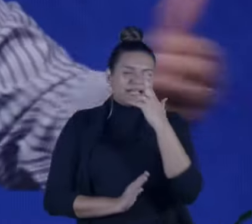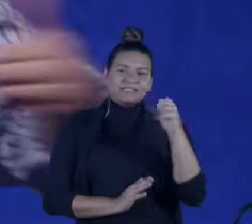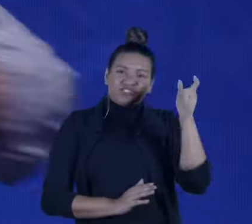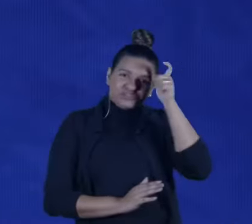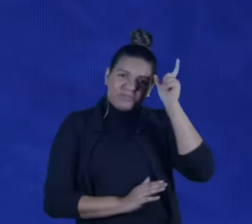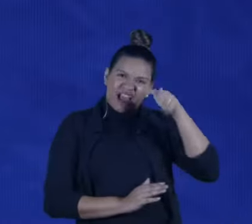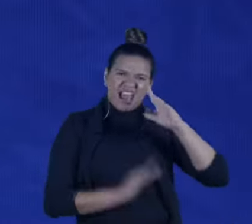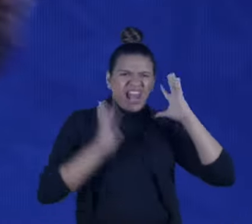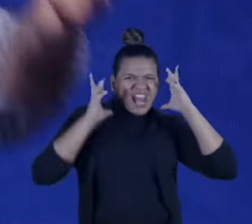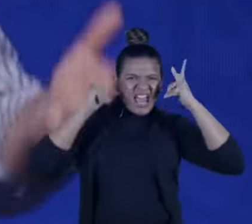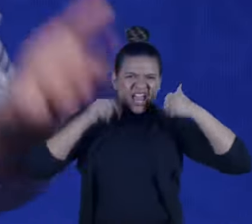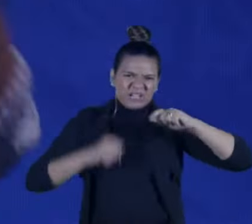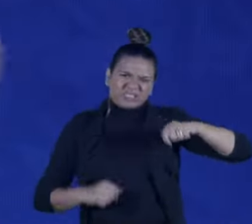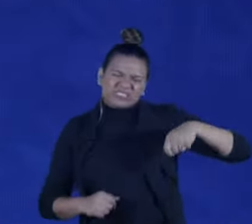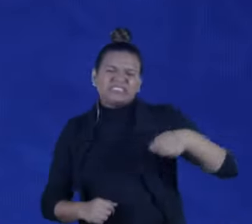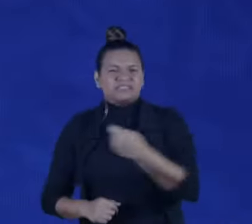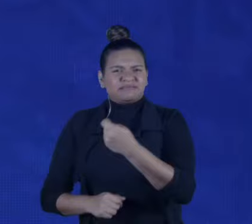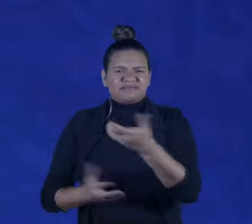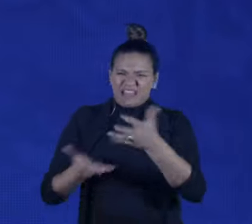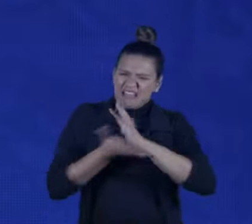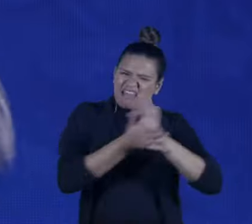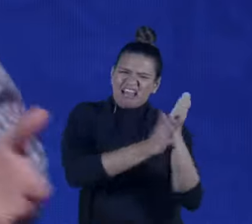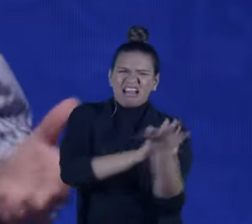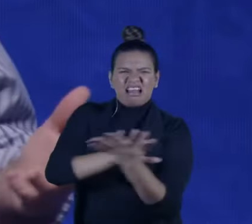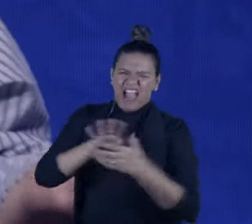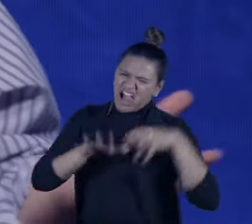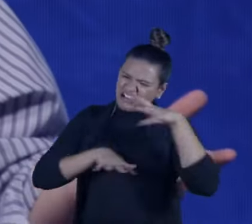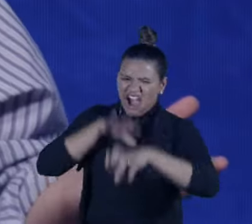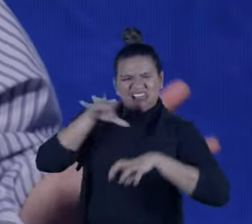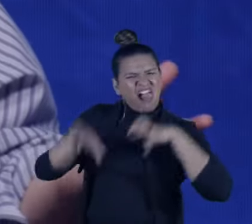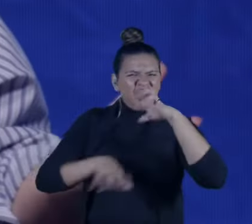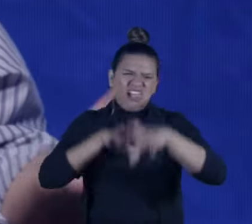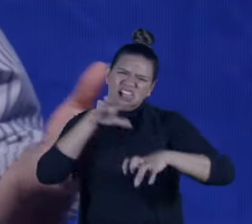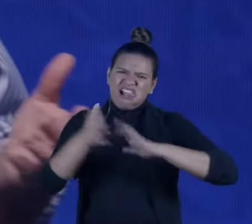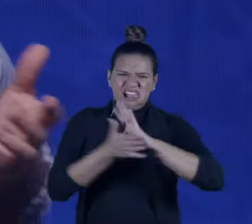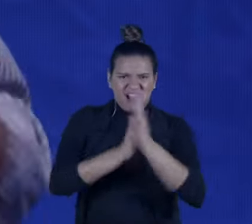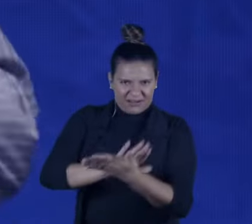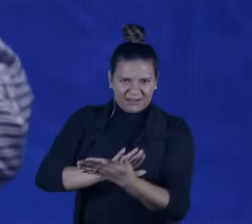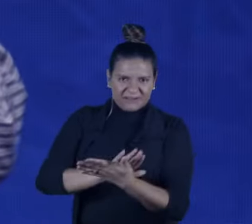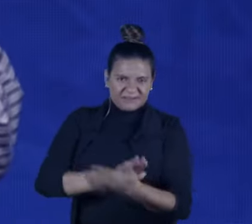rodeando, cercando, buscando a quem possa tragar.